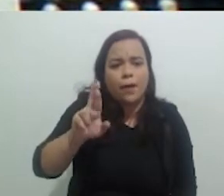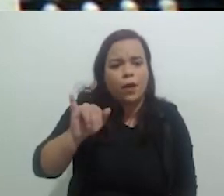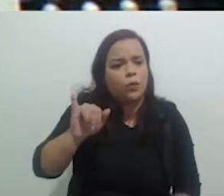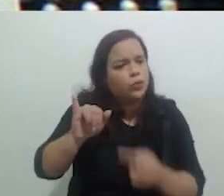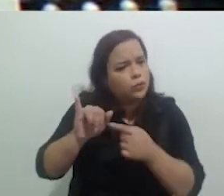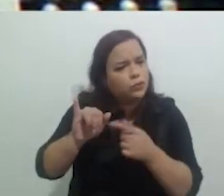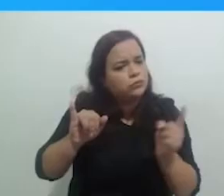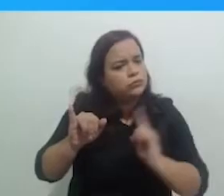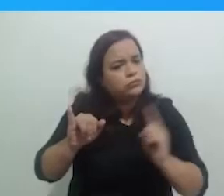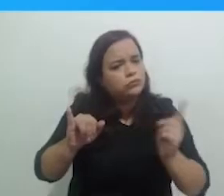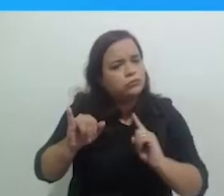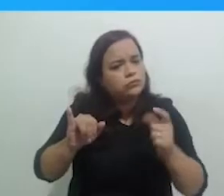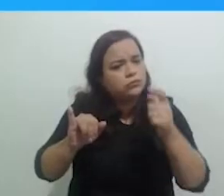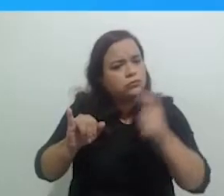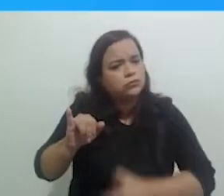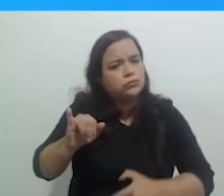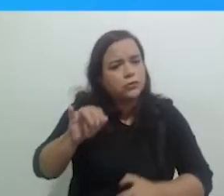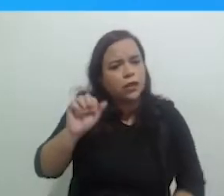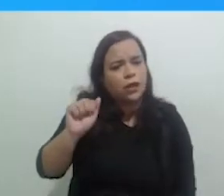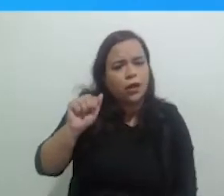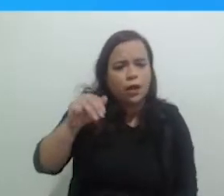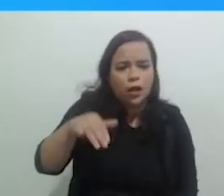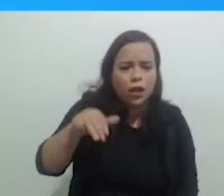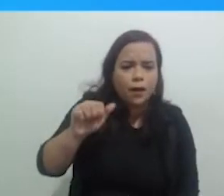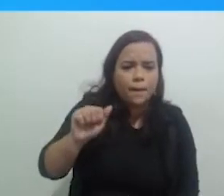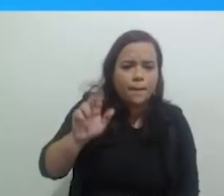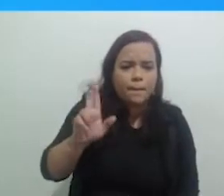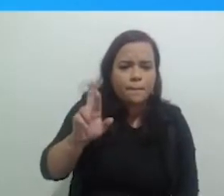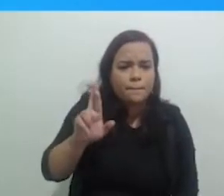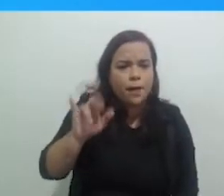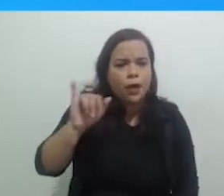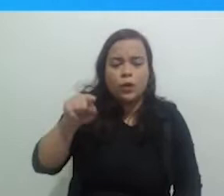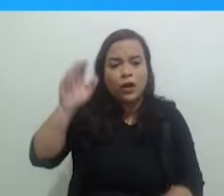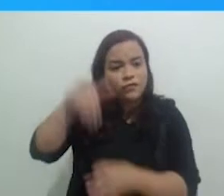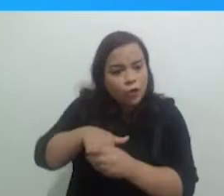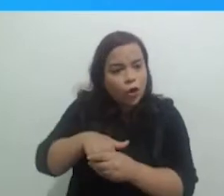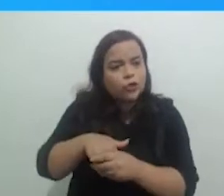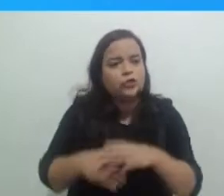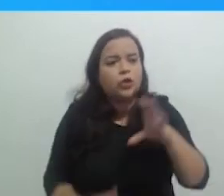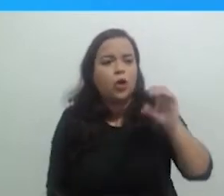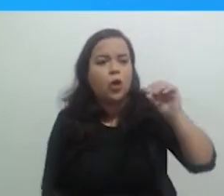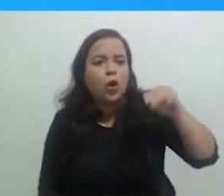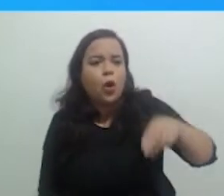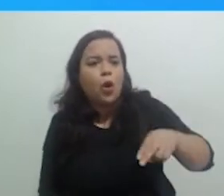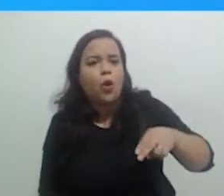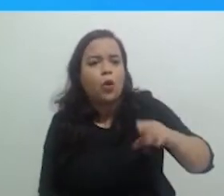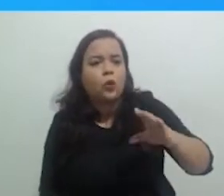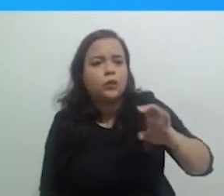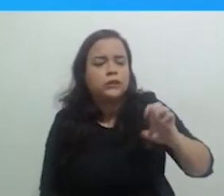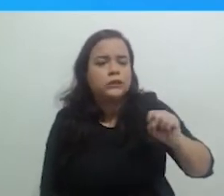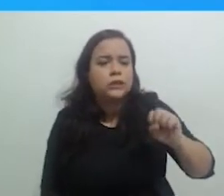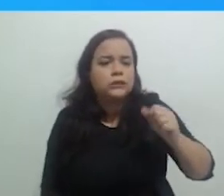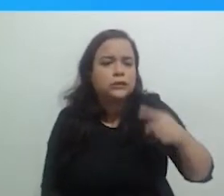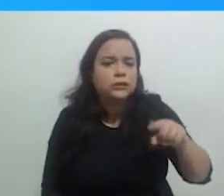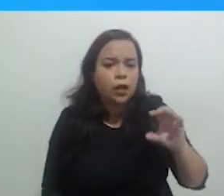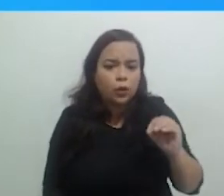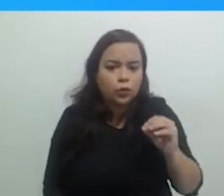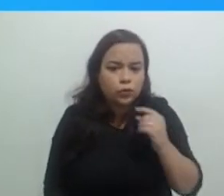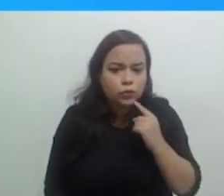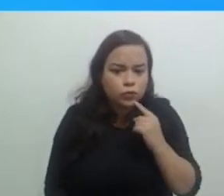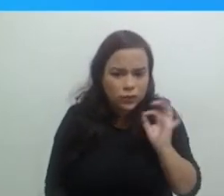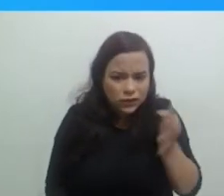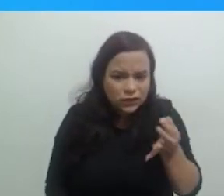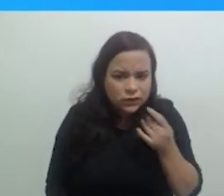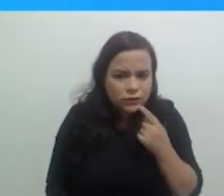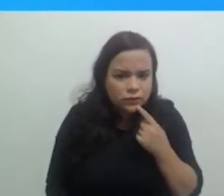Não, o Eduardo Mauri votou pela concessão. Foi. Pela concessão. Não. Foi, também, agora